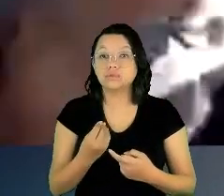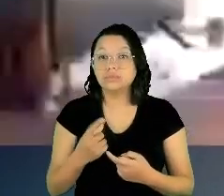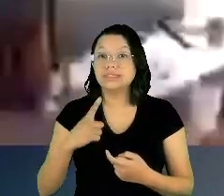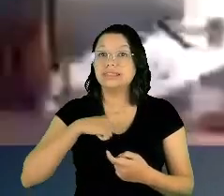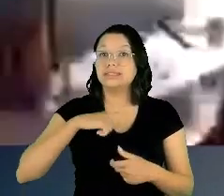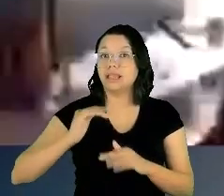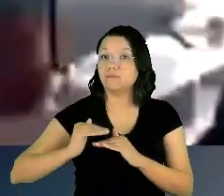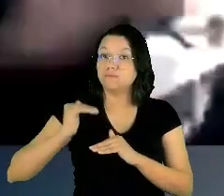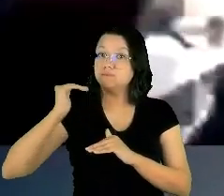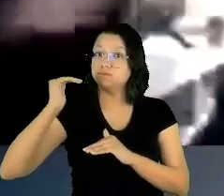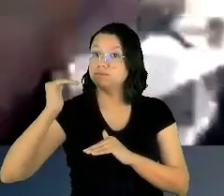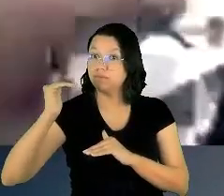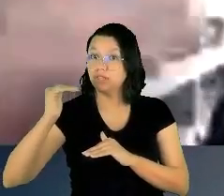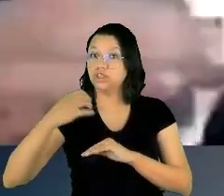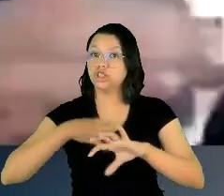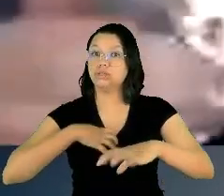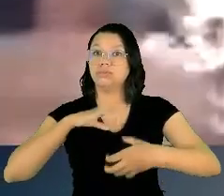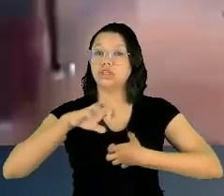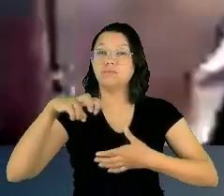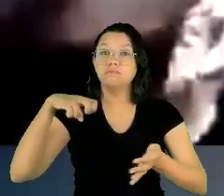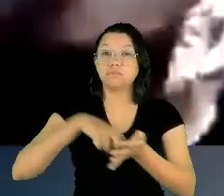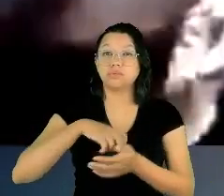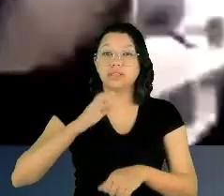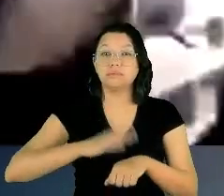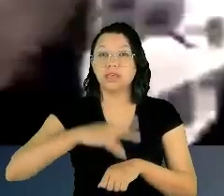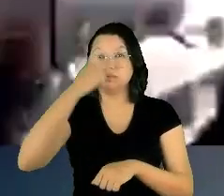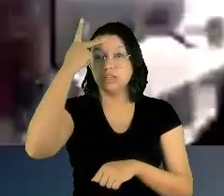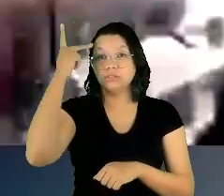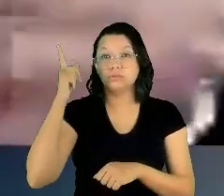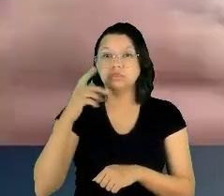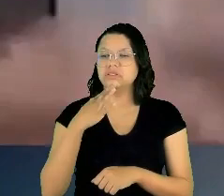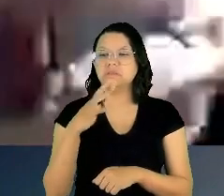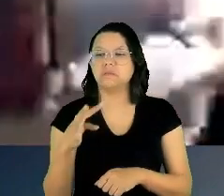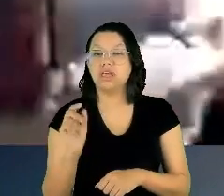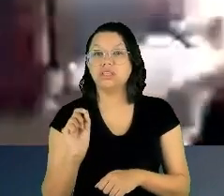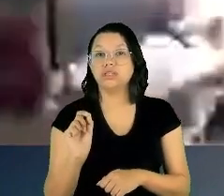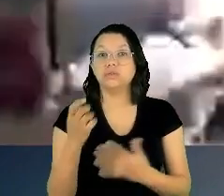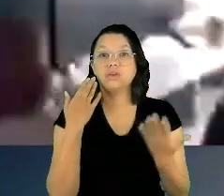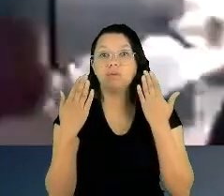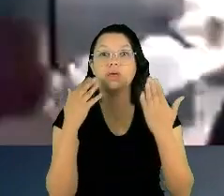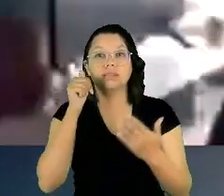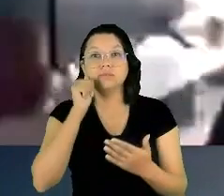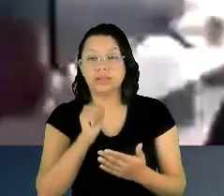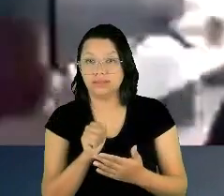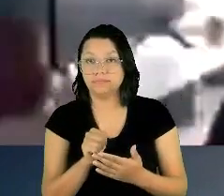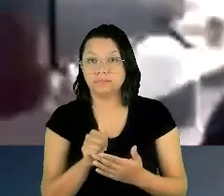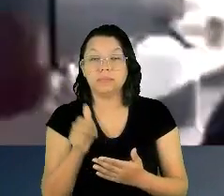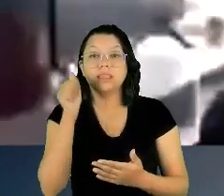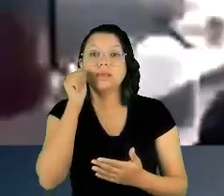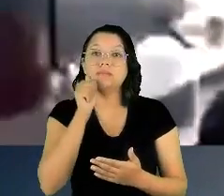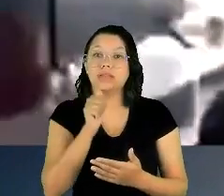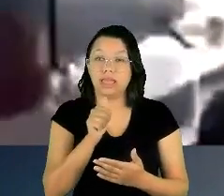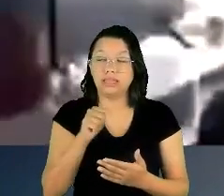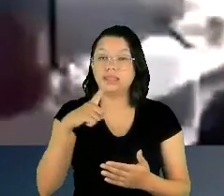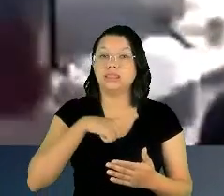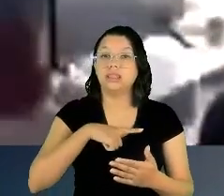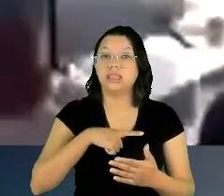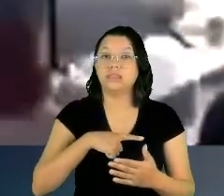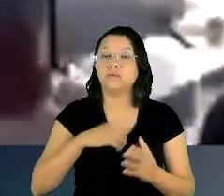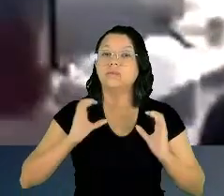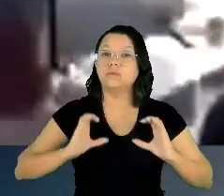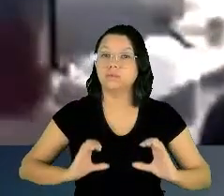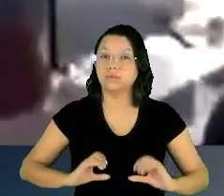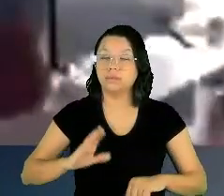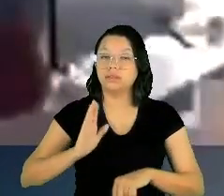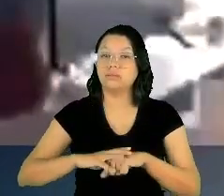os homens com alto nível de empatia punem mais o desconhecido do que as mulheres. As mulheres tendem a